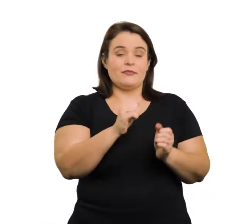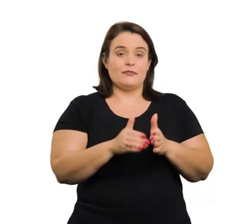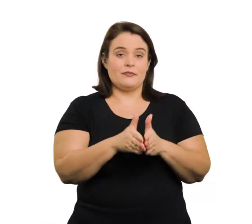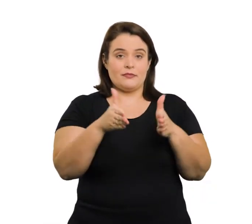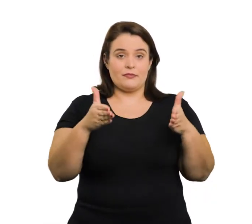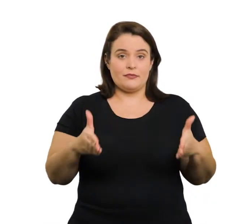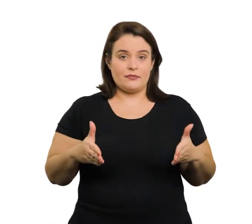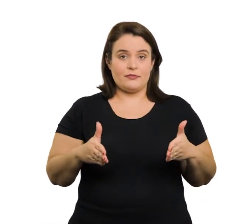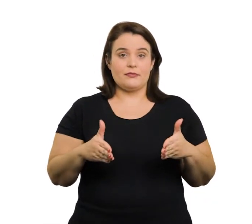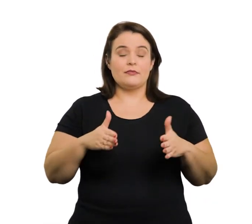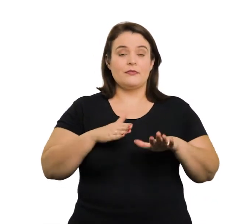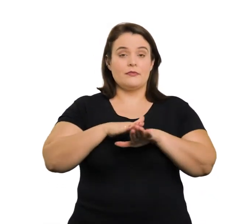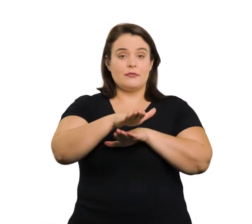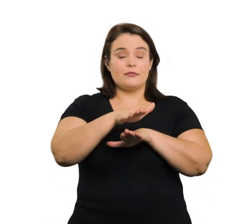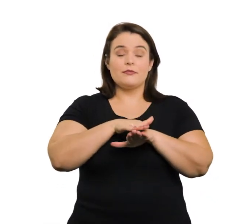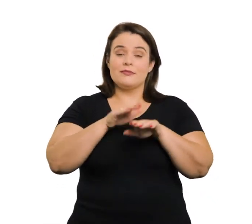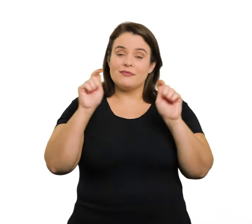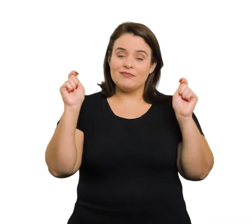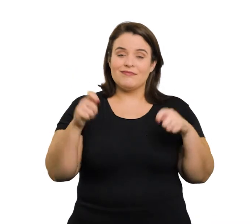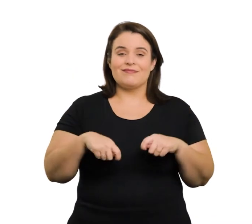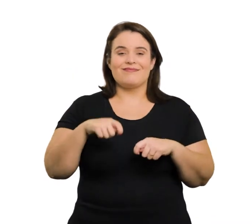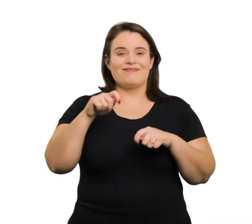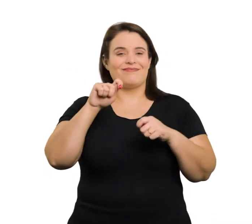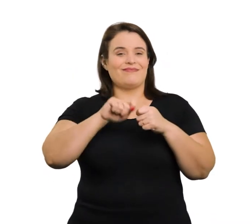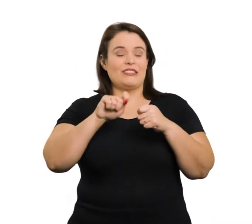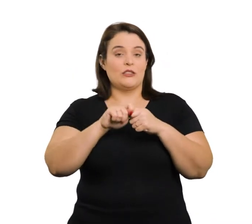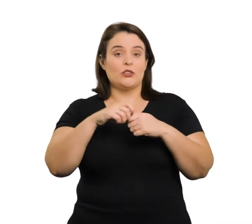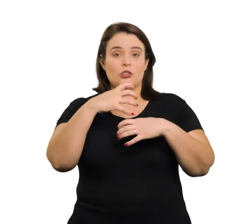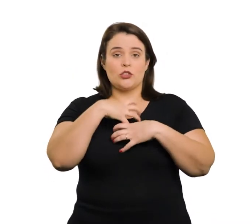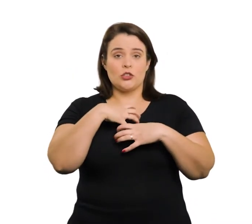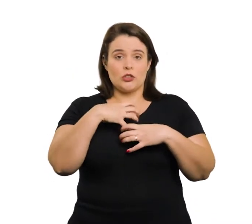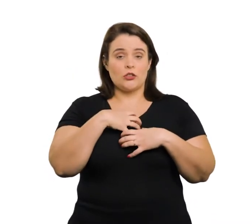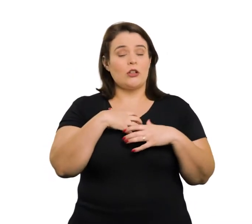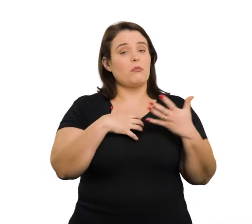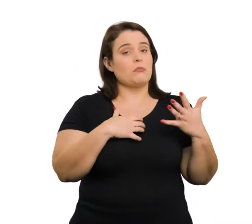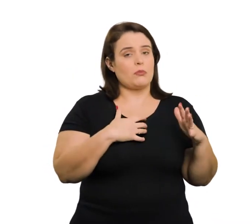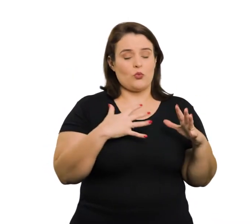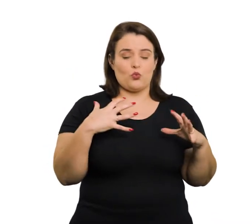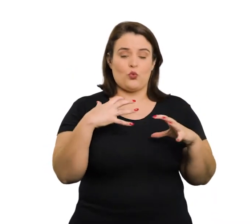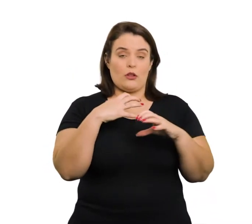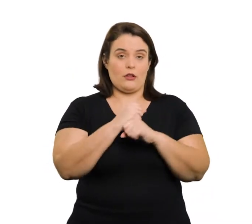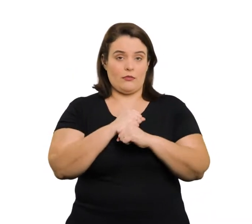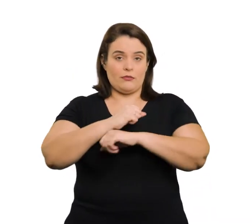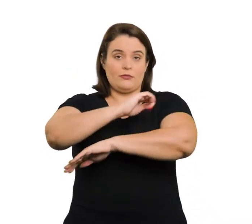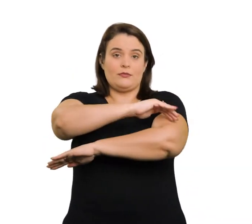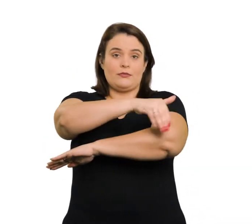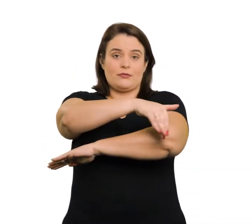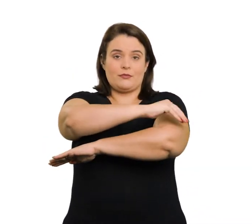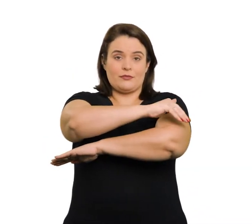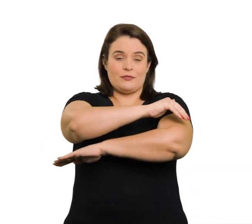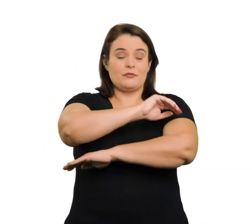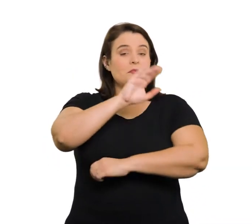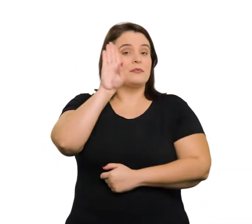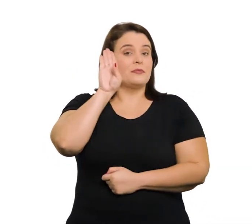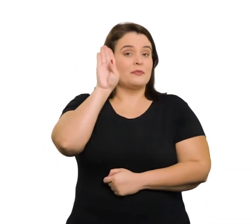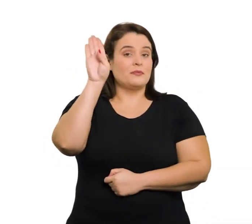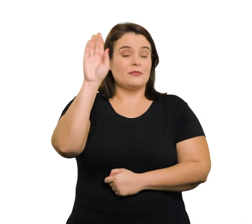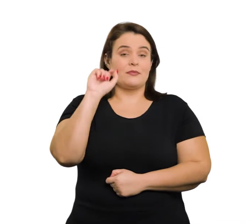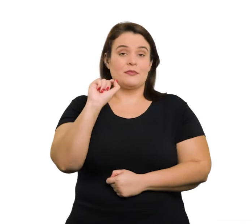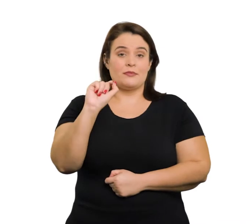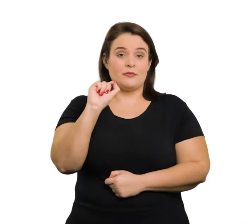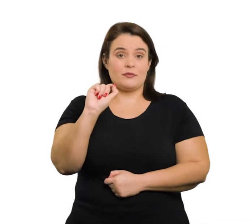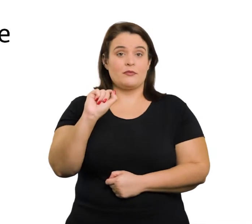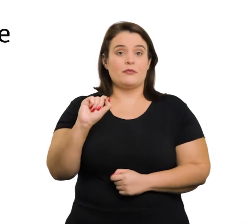58.611 de 2019, a ampliação da calçada poderá ser executada de forma parcial, total,